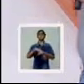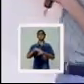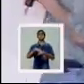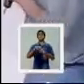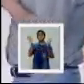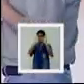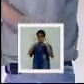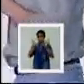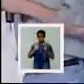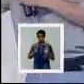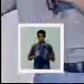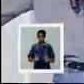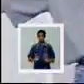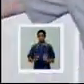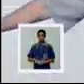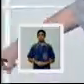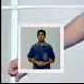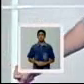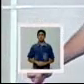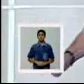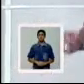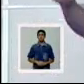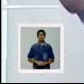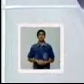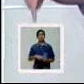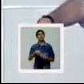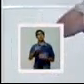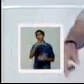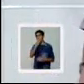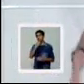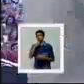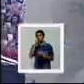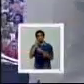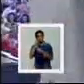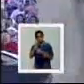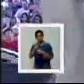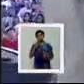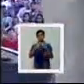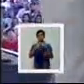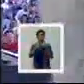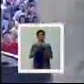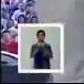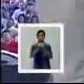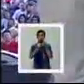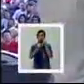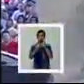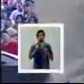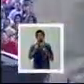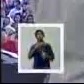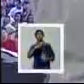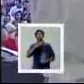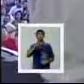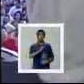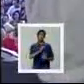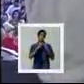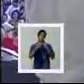vinha lá da horta, passava lá, já trazia uma cabeça de alface que ele plantou, que ele cuidou. Era a mão dele, era canal